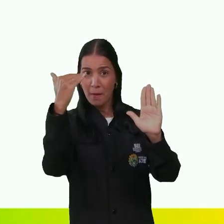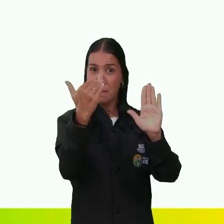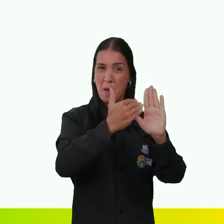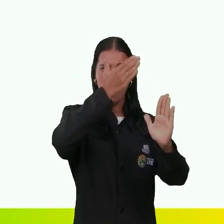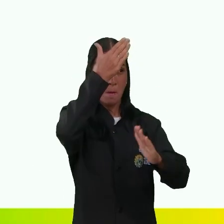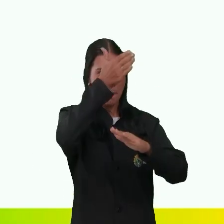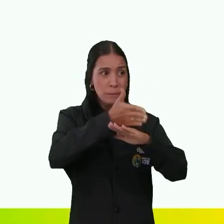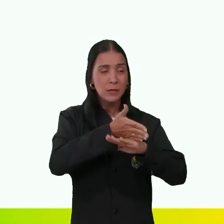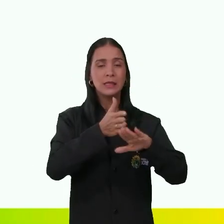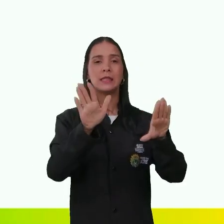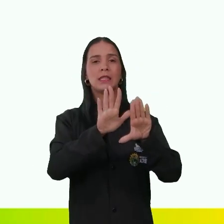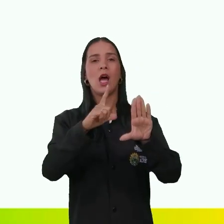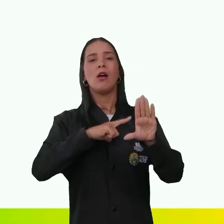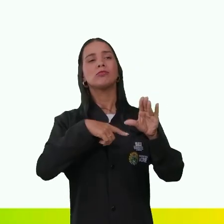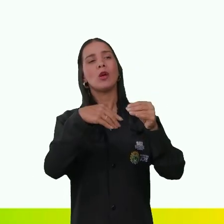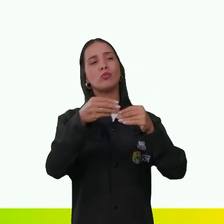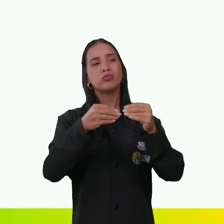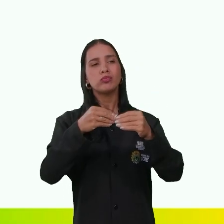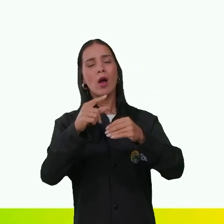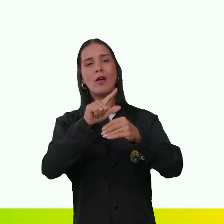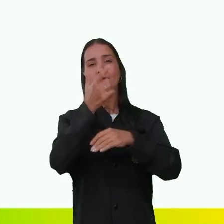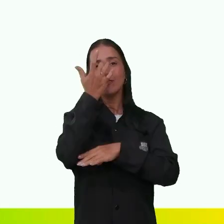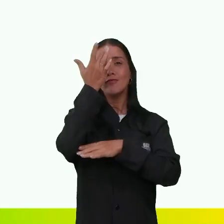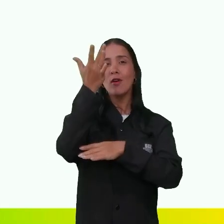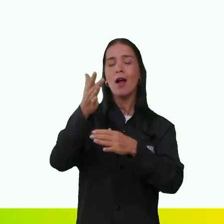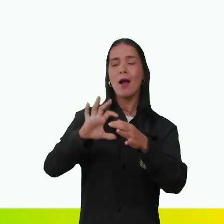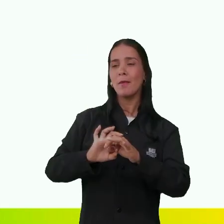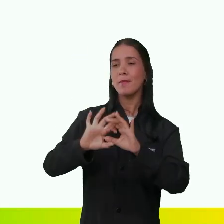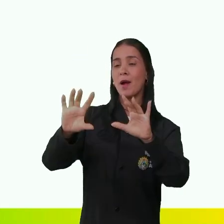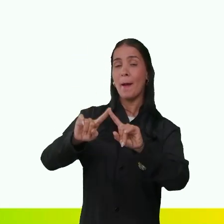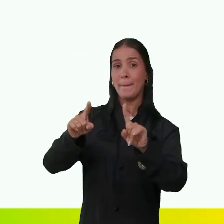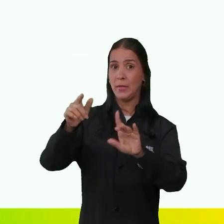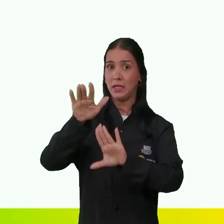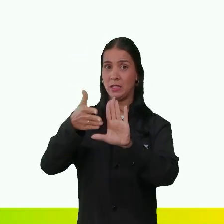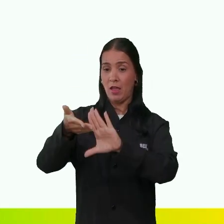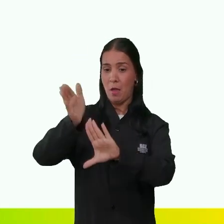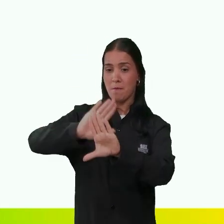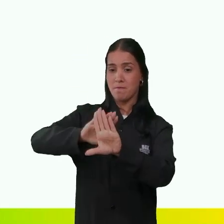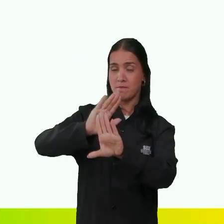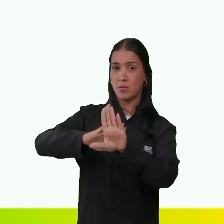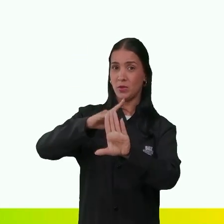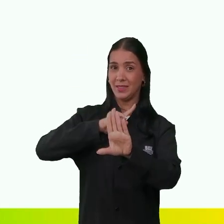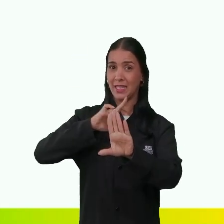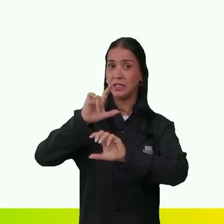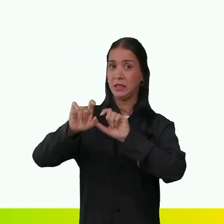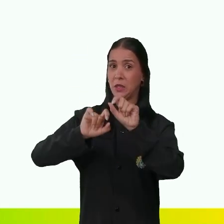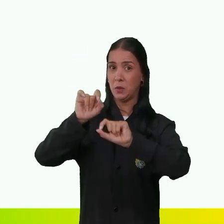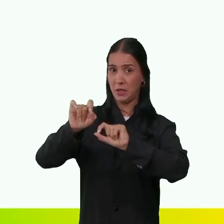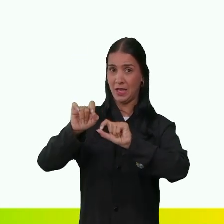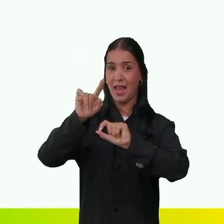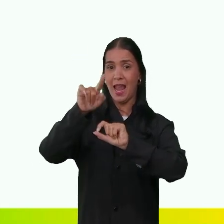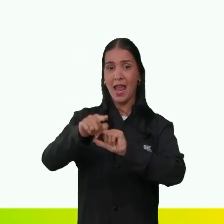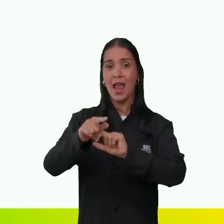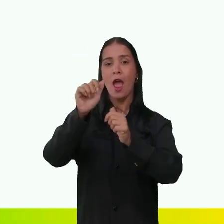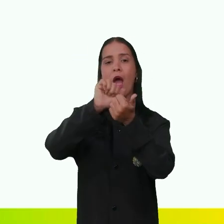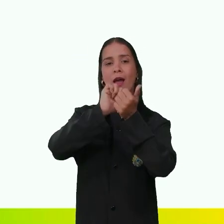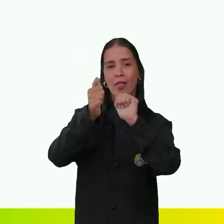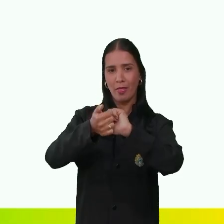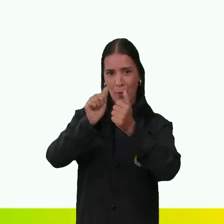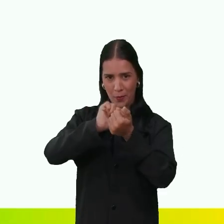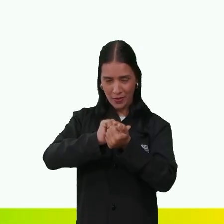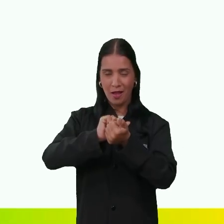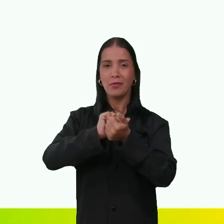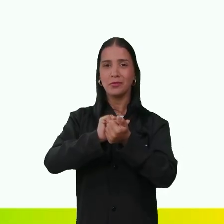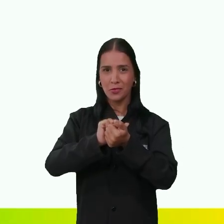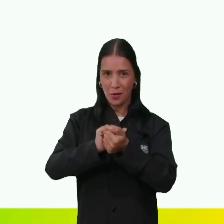mas essa flexibilidade muitas vezes mascara um controle mais sutil e adaptável às